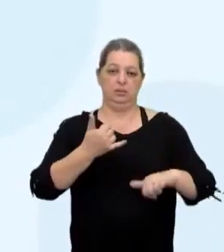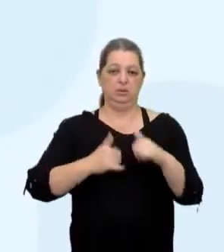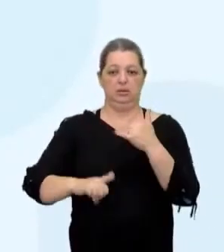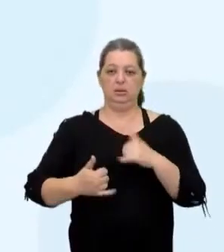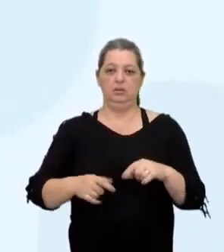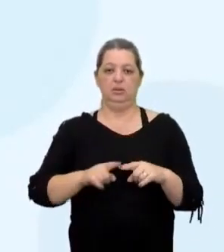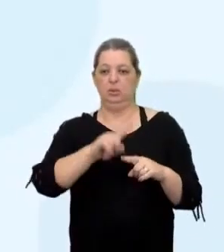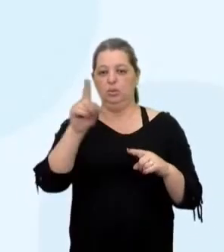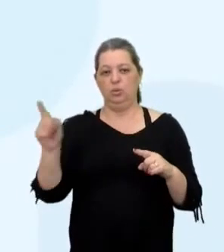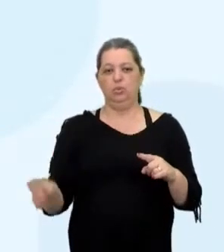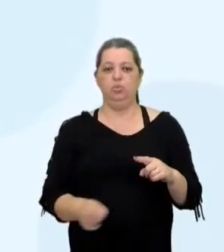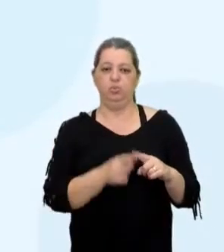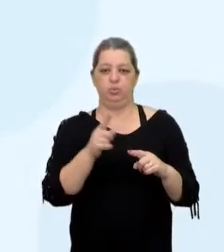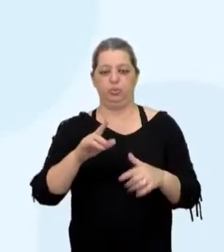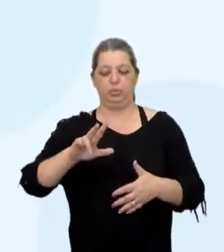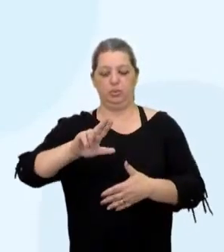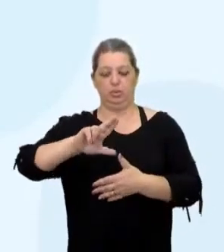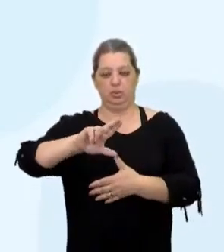América Latina em